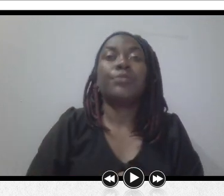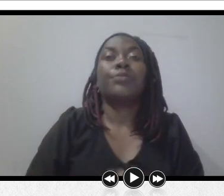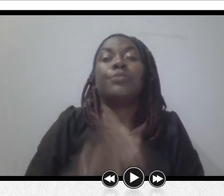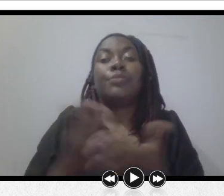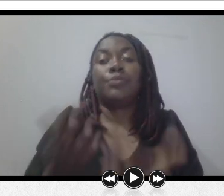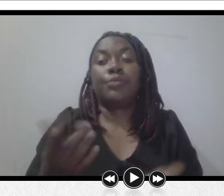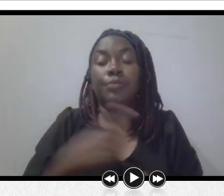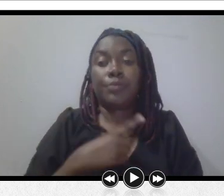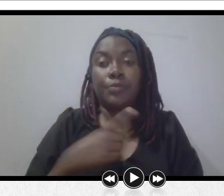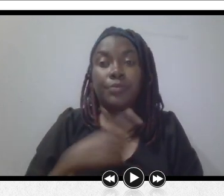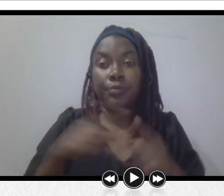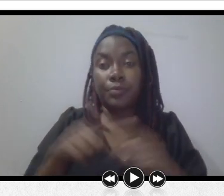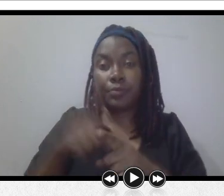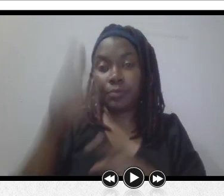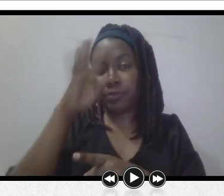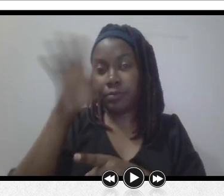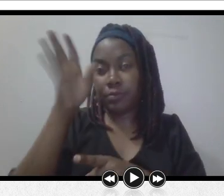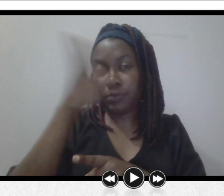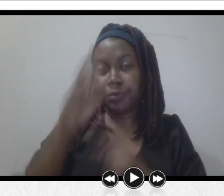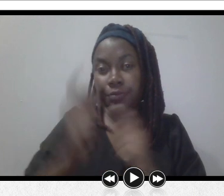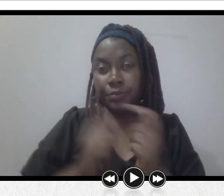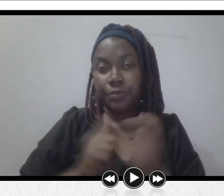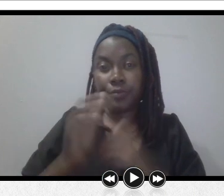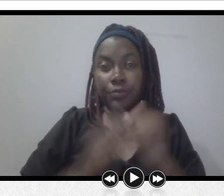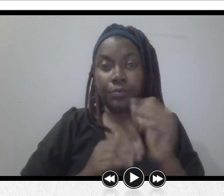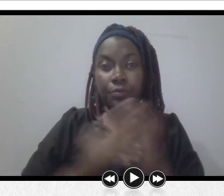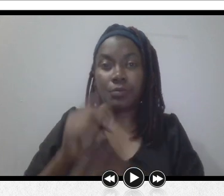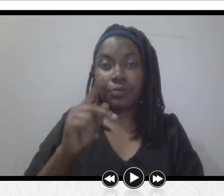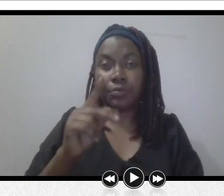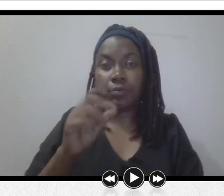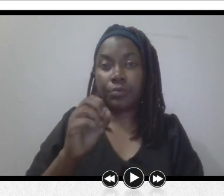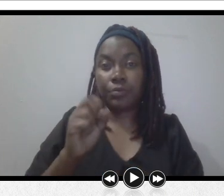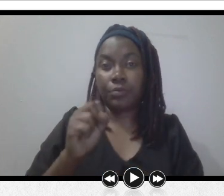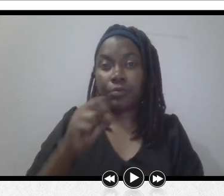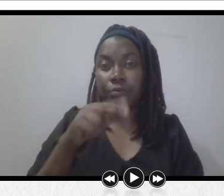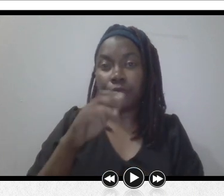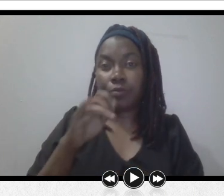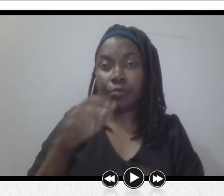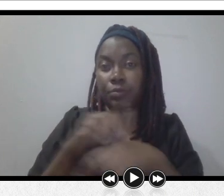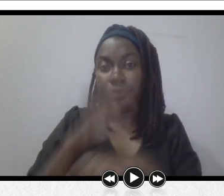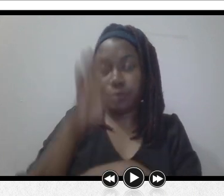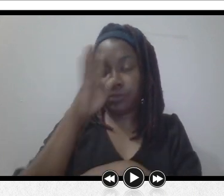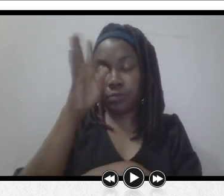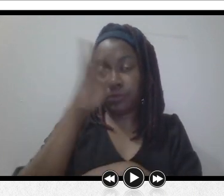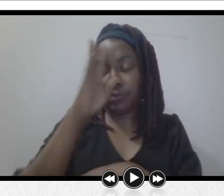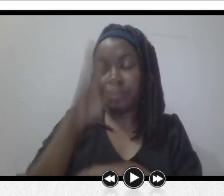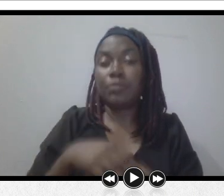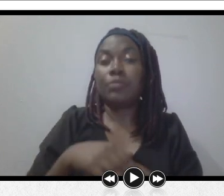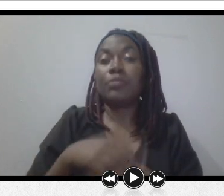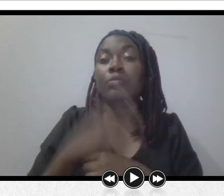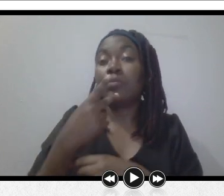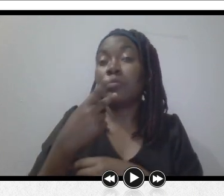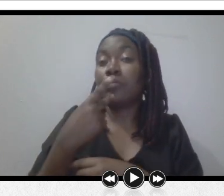temos até um teórico economista, que é o Richard Posner, que traz a teoria econômica neoclássica para dizer, olha, não dá